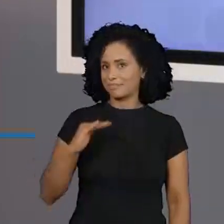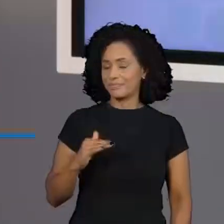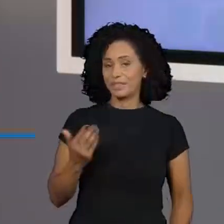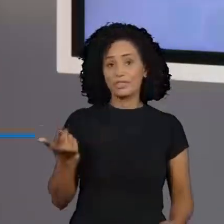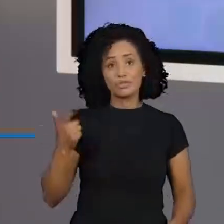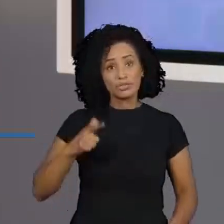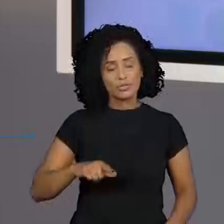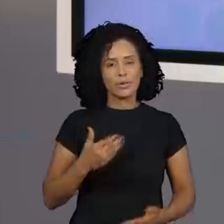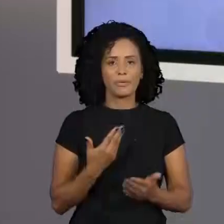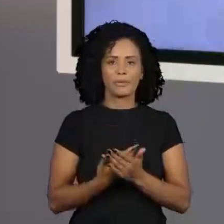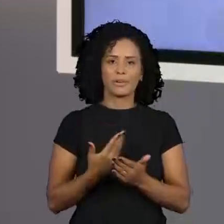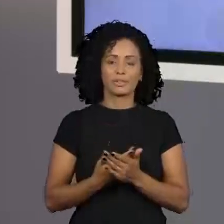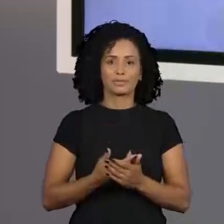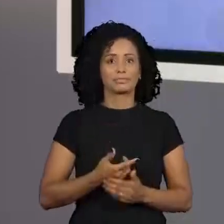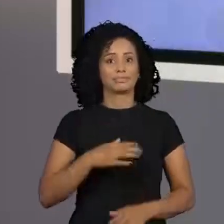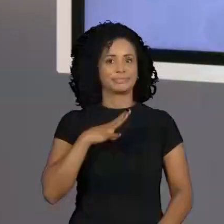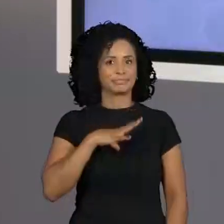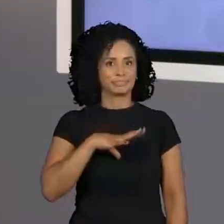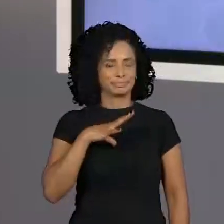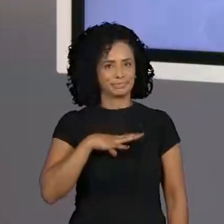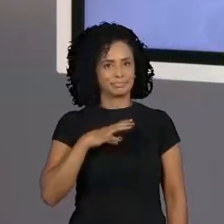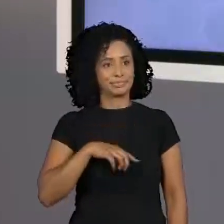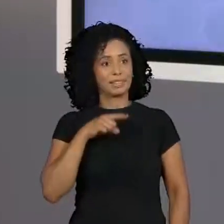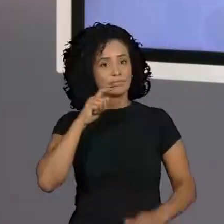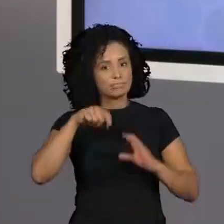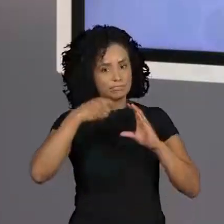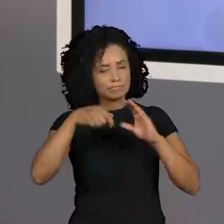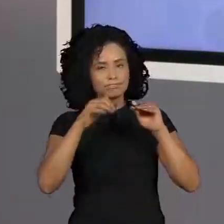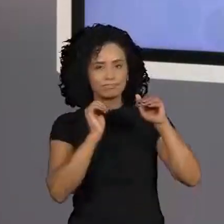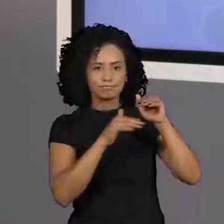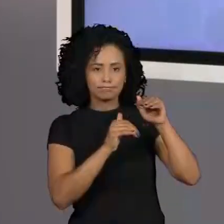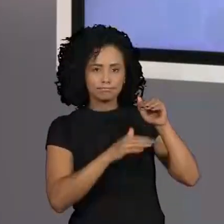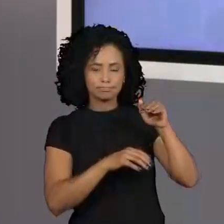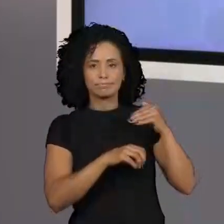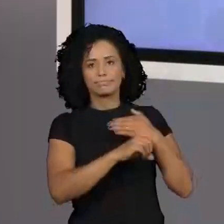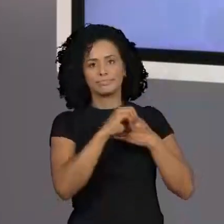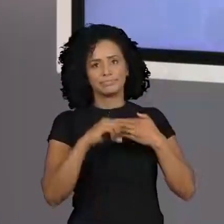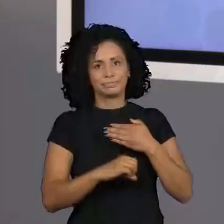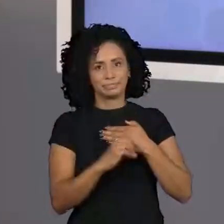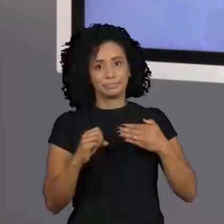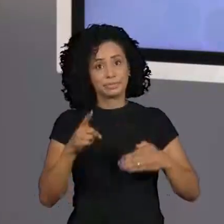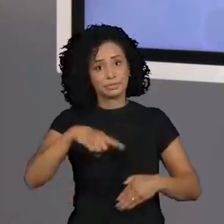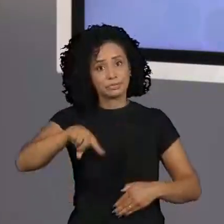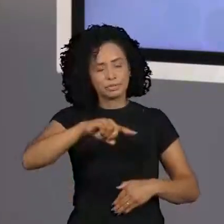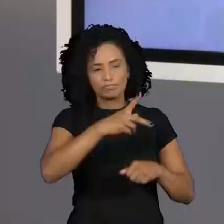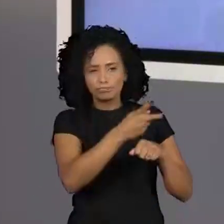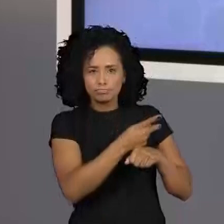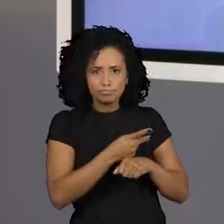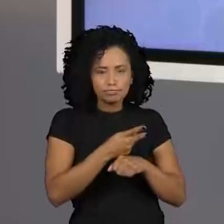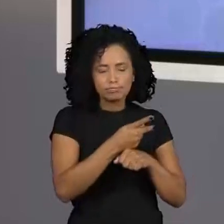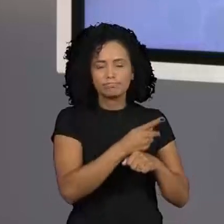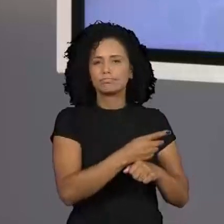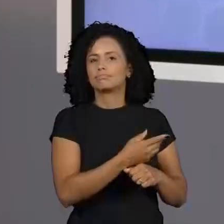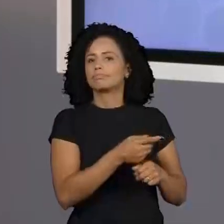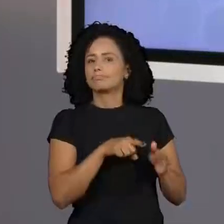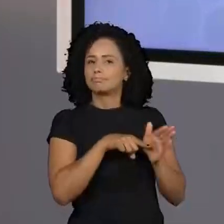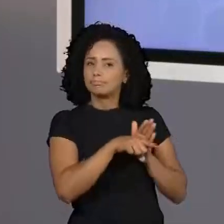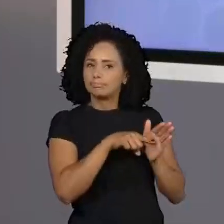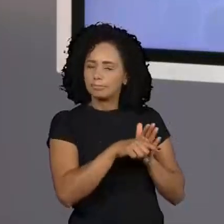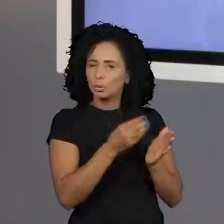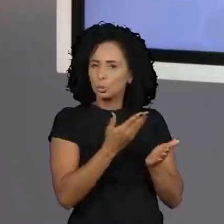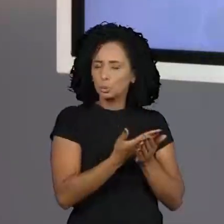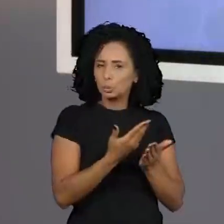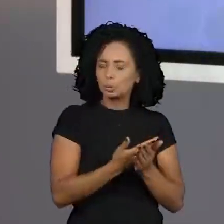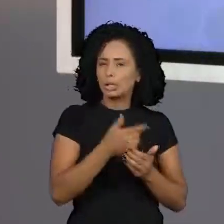ficará disponível no repositório do aplicativo do Centro de Mídias para você revisitar quantas vezes você achar